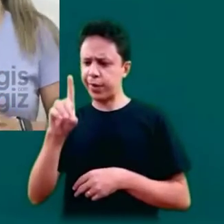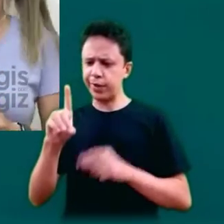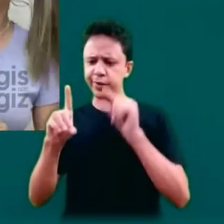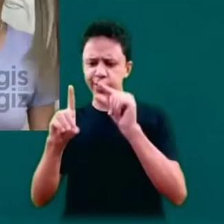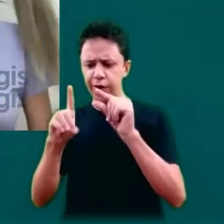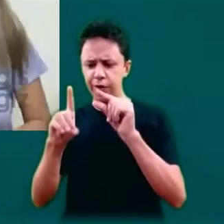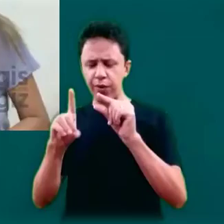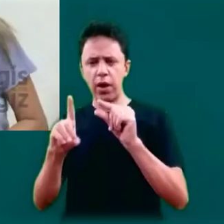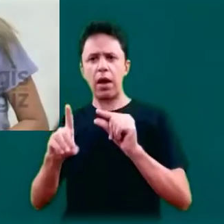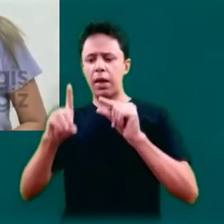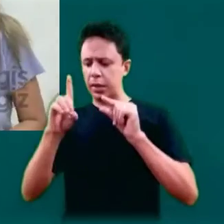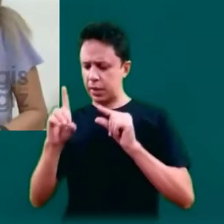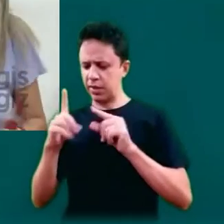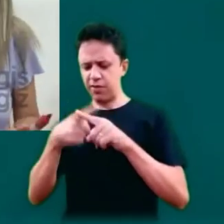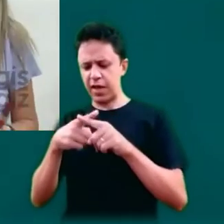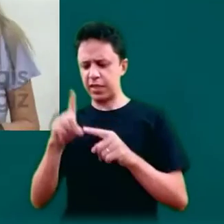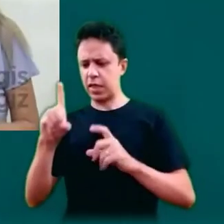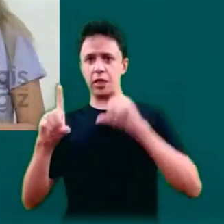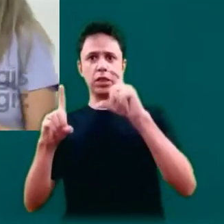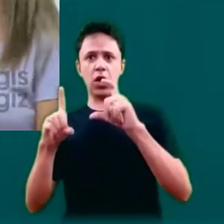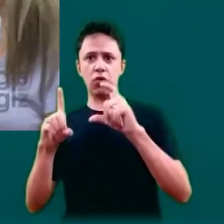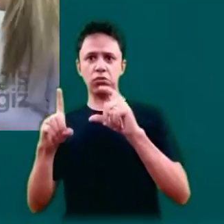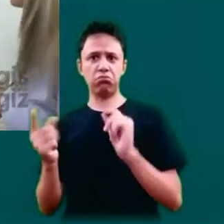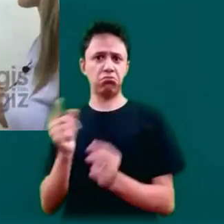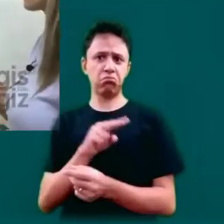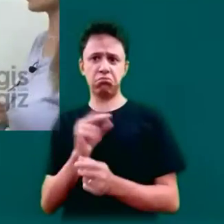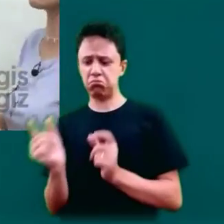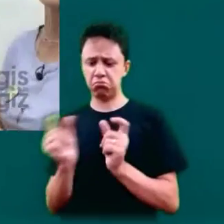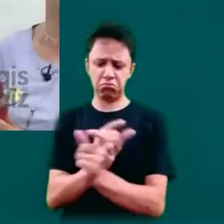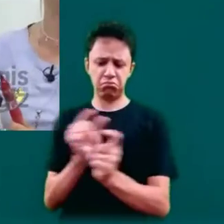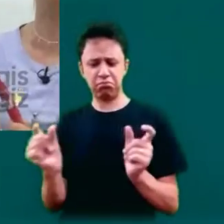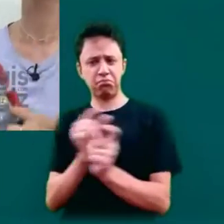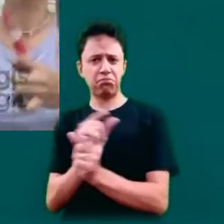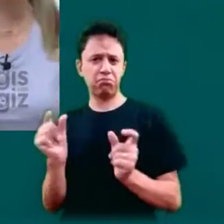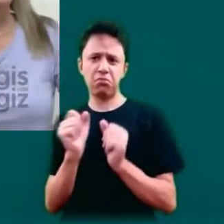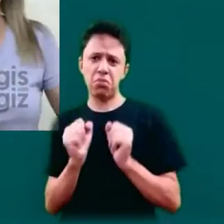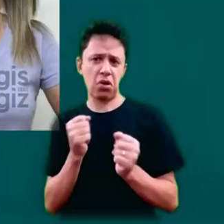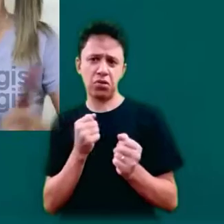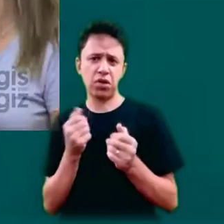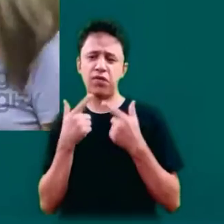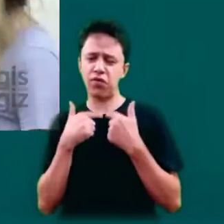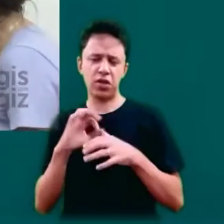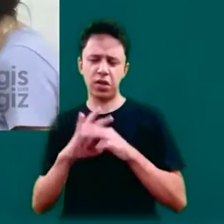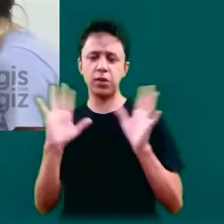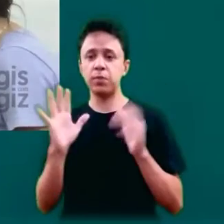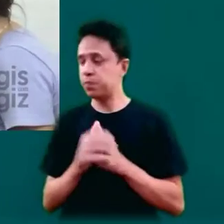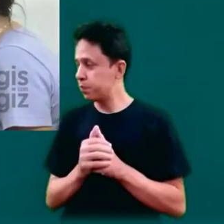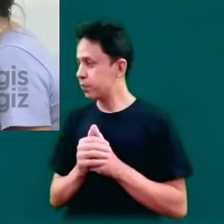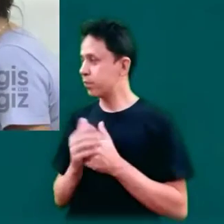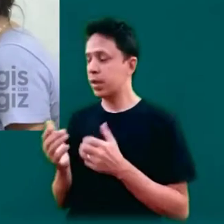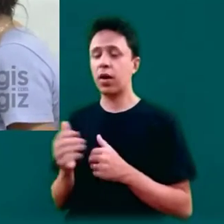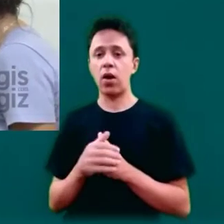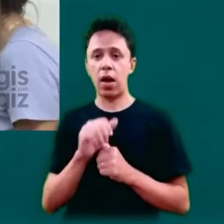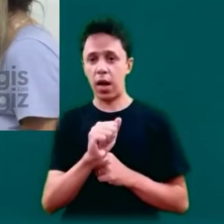Dzão, é Dzão vezes Dzinho. Ah, tanto faz, né? A ordem dos fatores aqui não altera o produto. Mas se você quiser colocar, a gente coloca